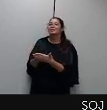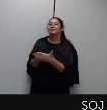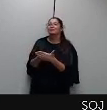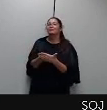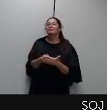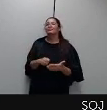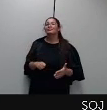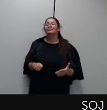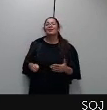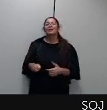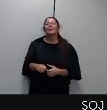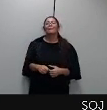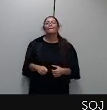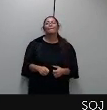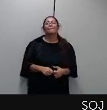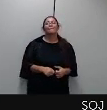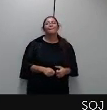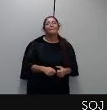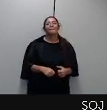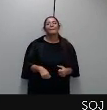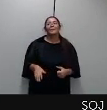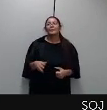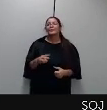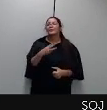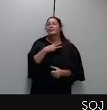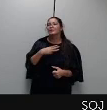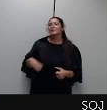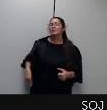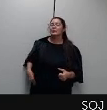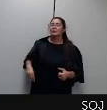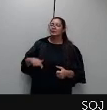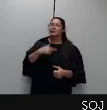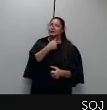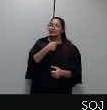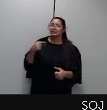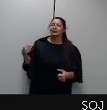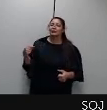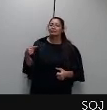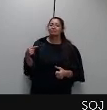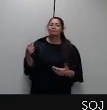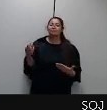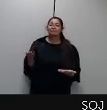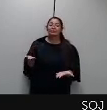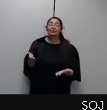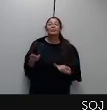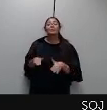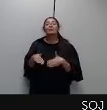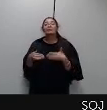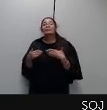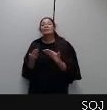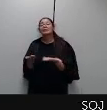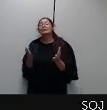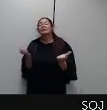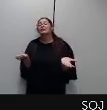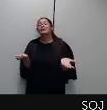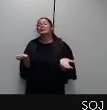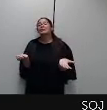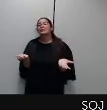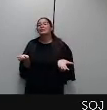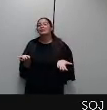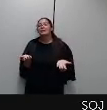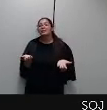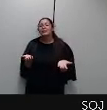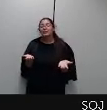pelo nosso direito Ministro Napoleão são as 7 qual é a situação aqui a dissolução de